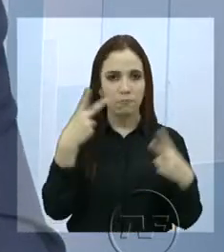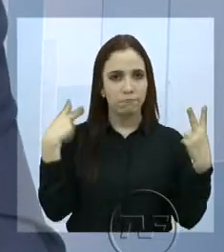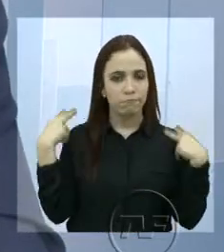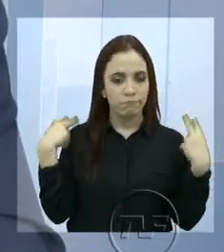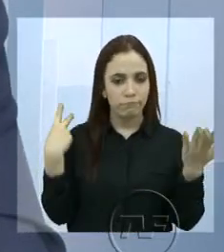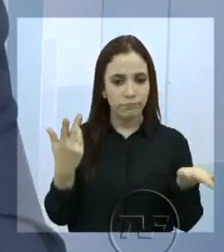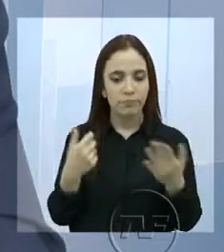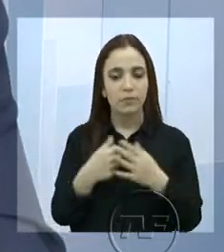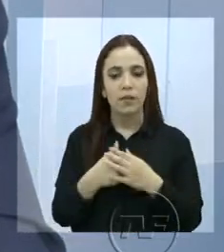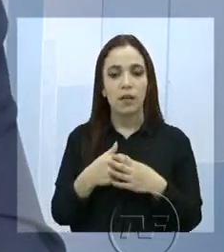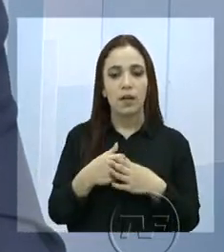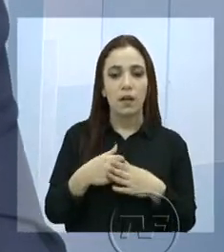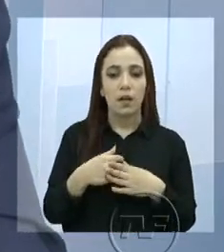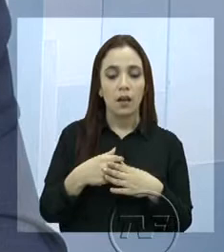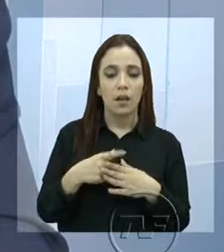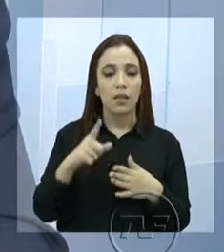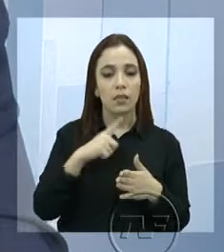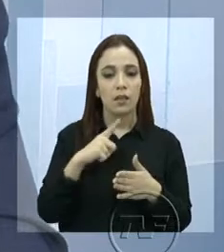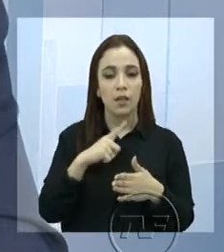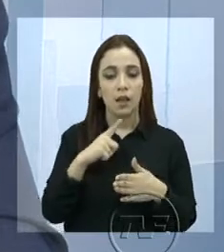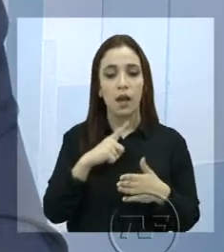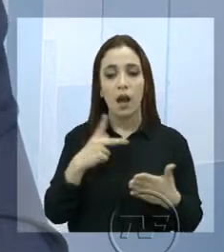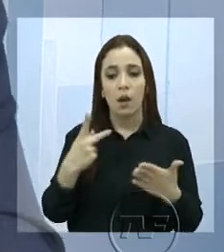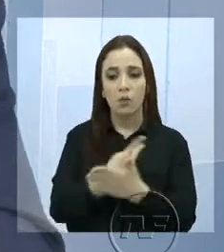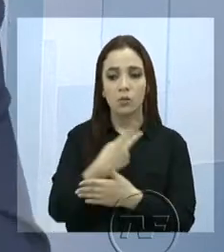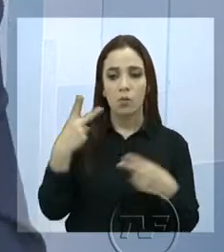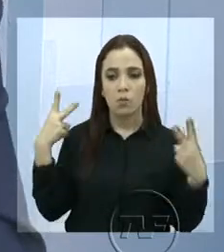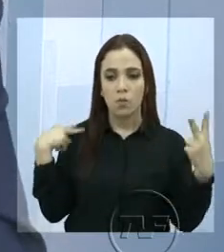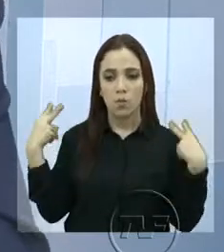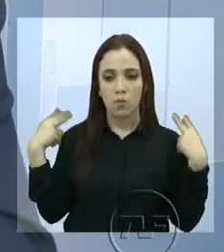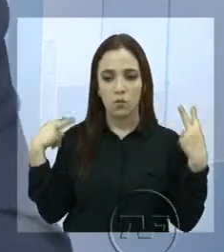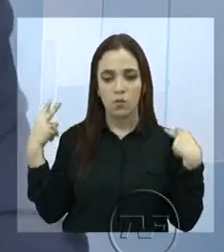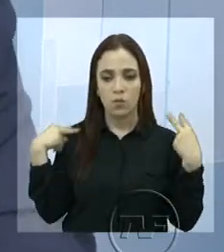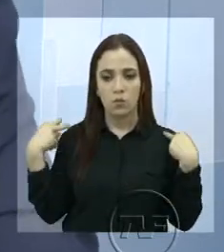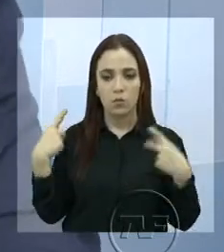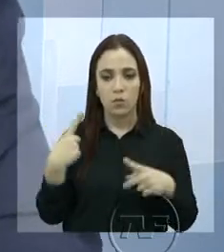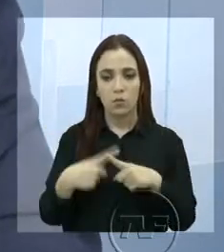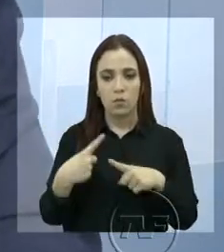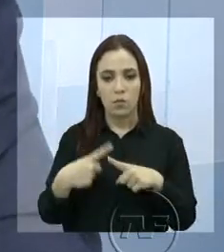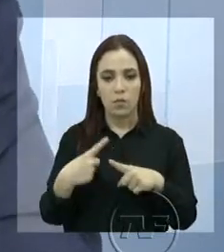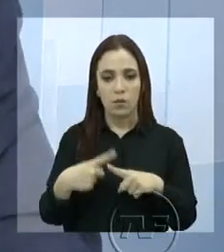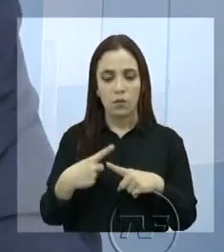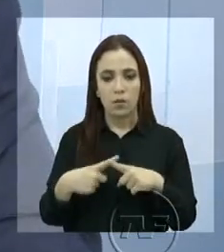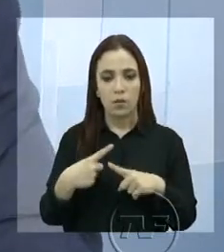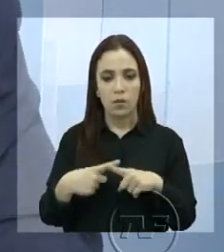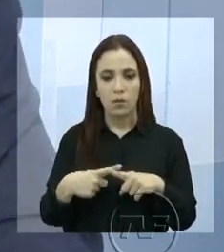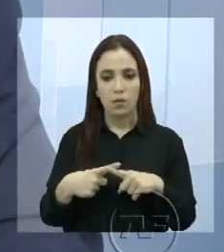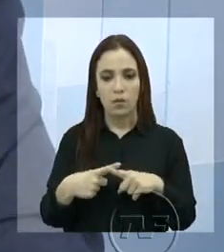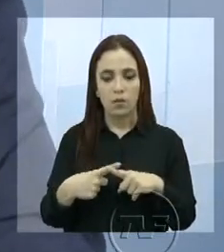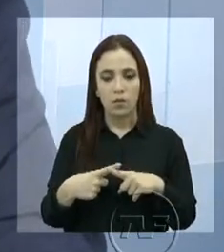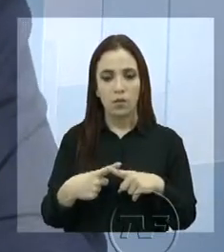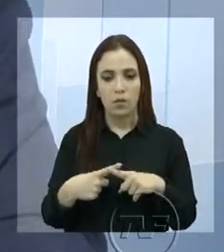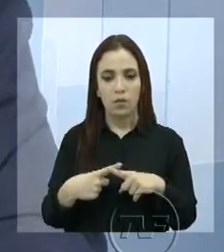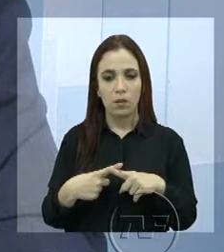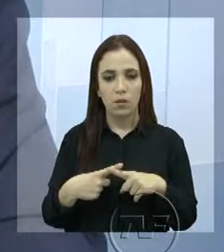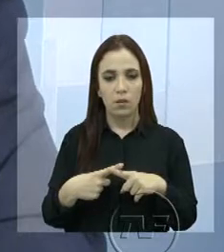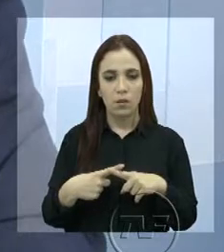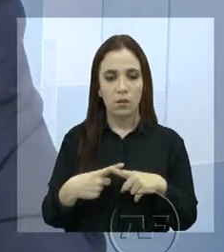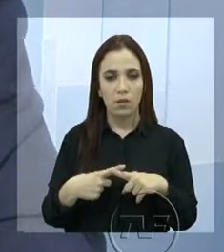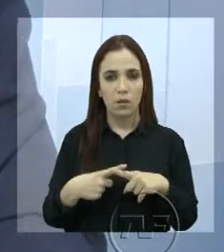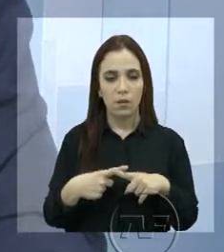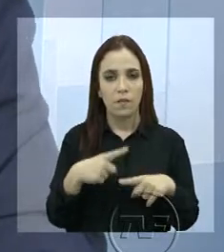veiculado, essa semana um motorista foi agredido, porque teve uma postura parecida com esse motorista que você